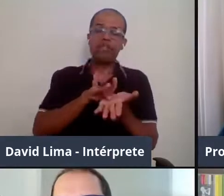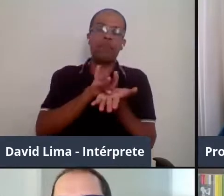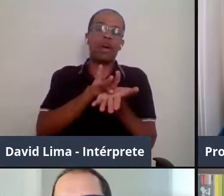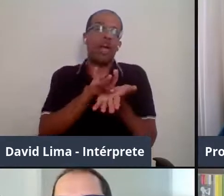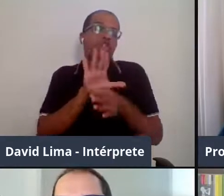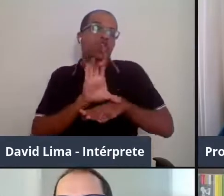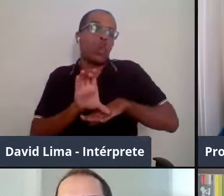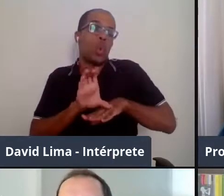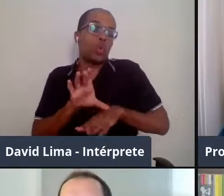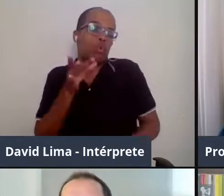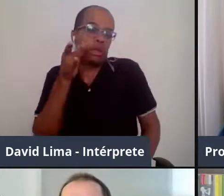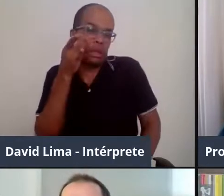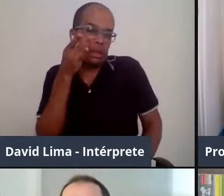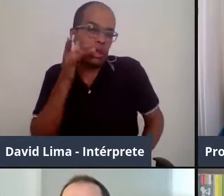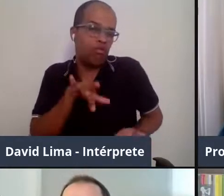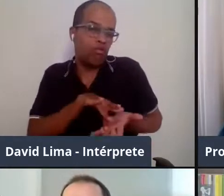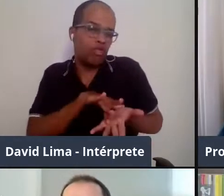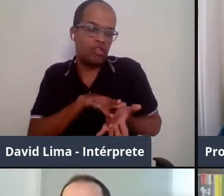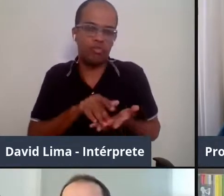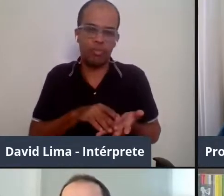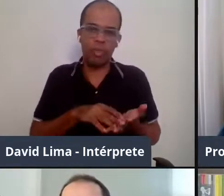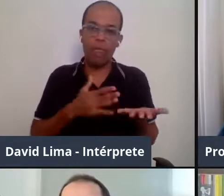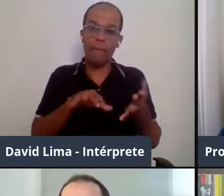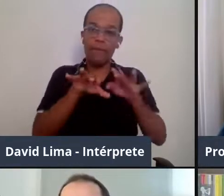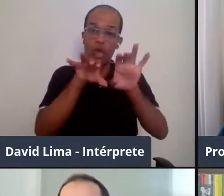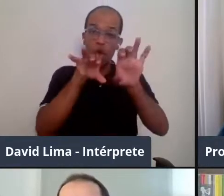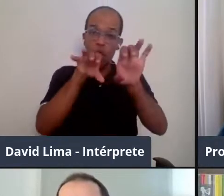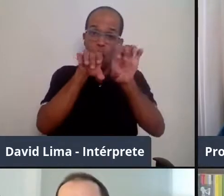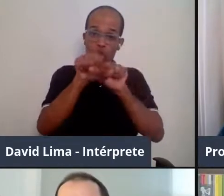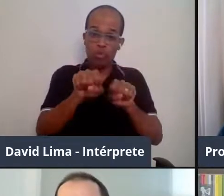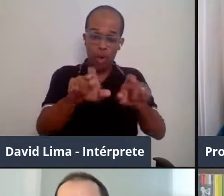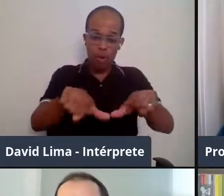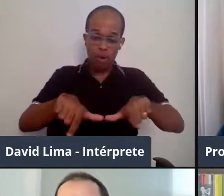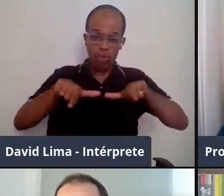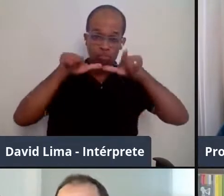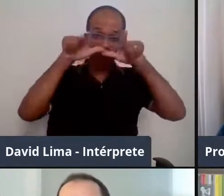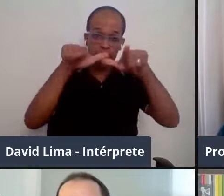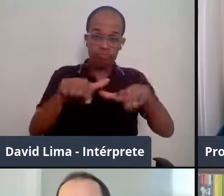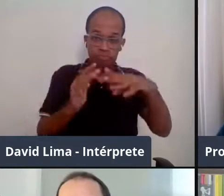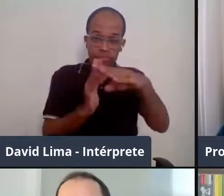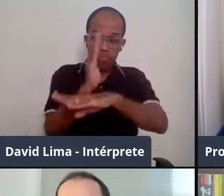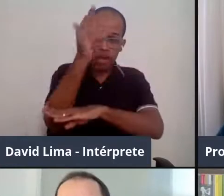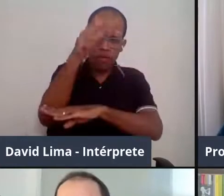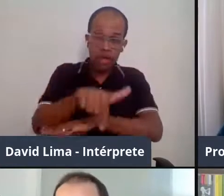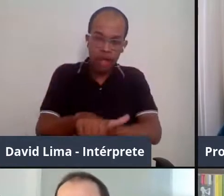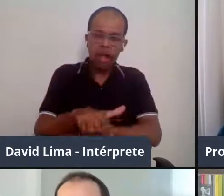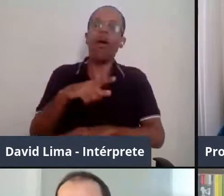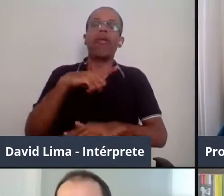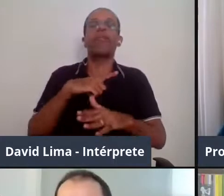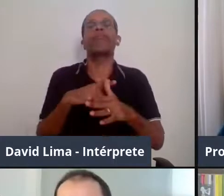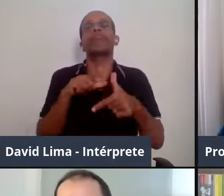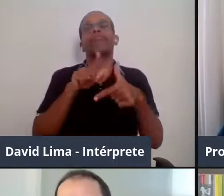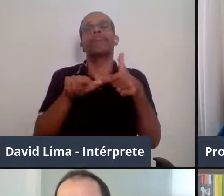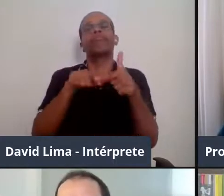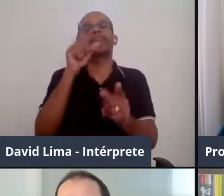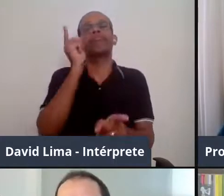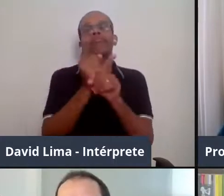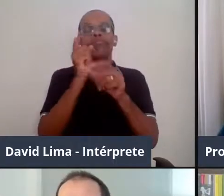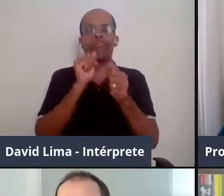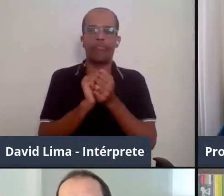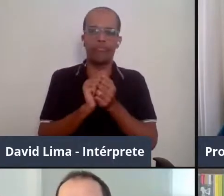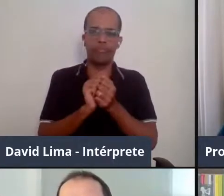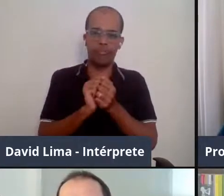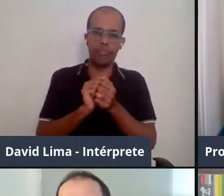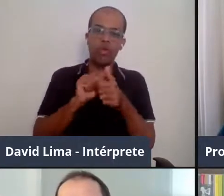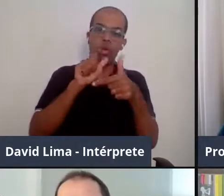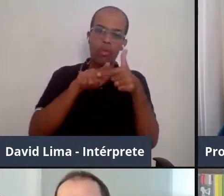cursos presenciais. E quando o diploma chega até a universidade para revalidar, cria um problema. Cria um problema específico na